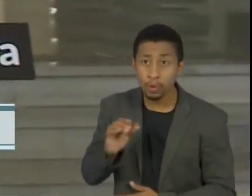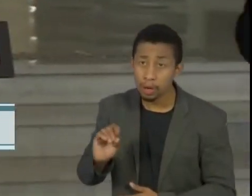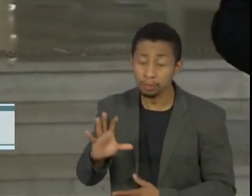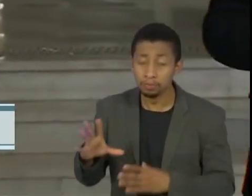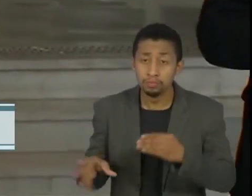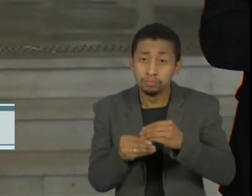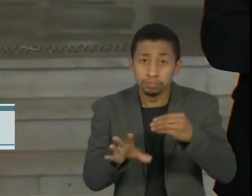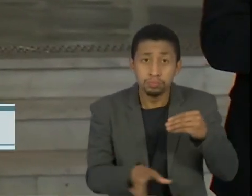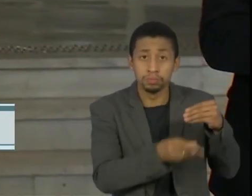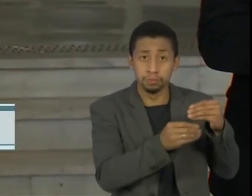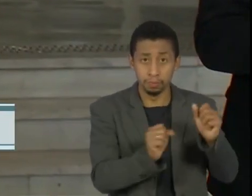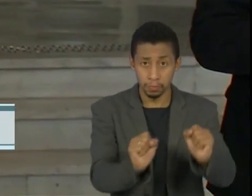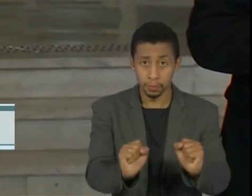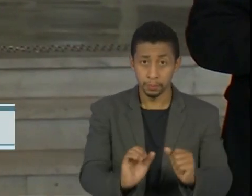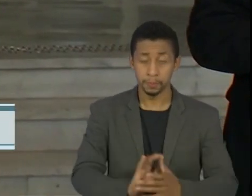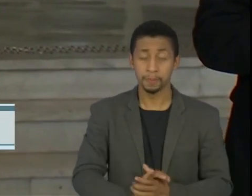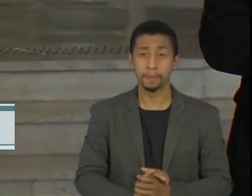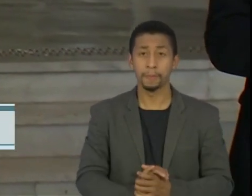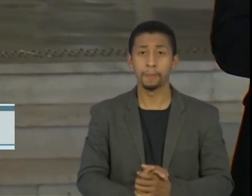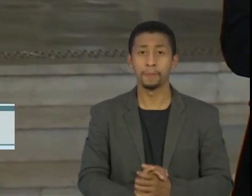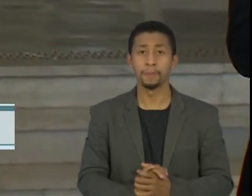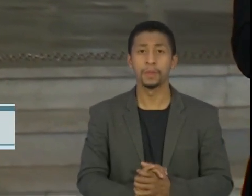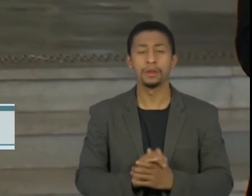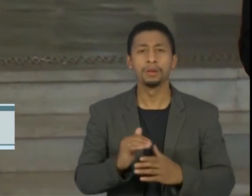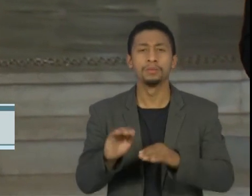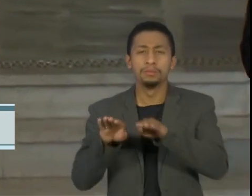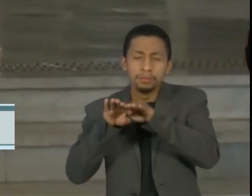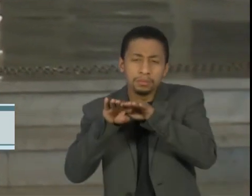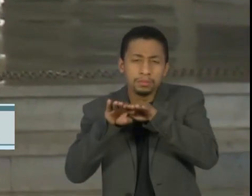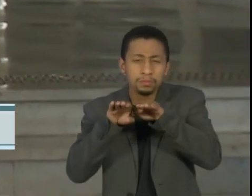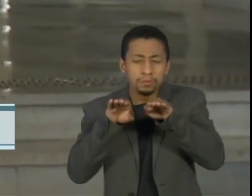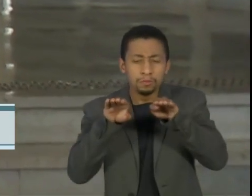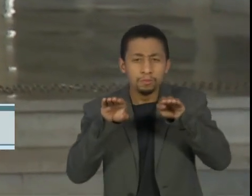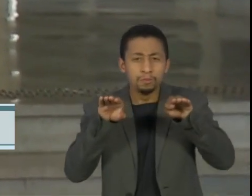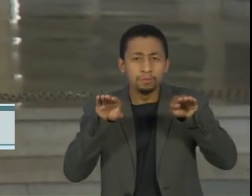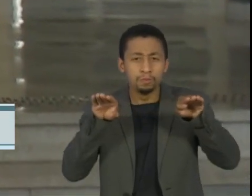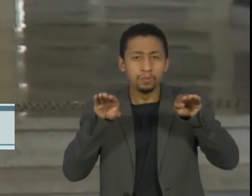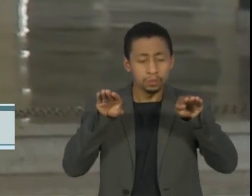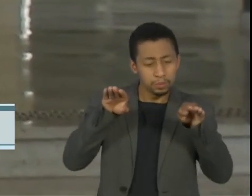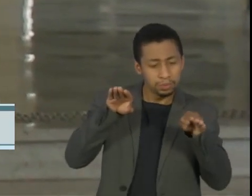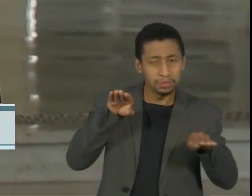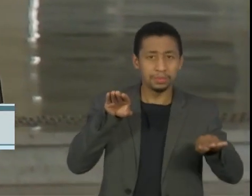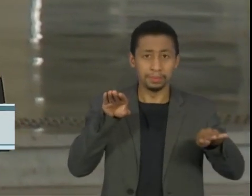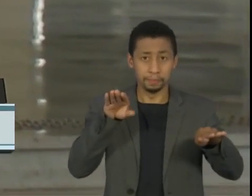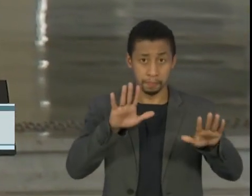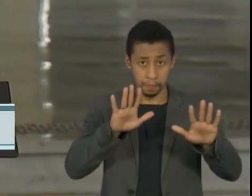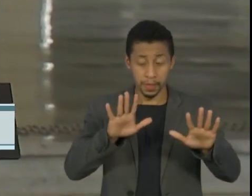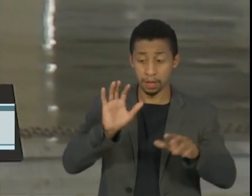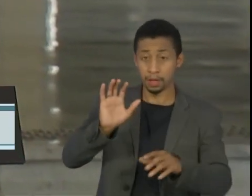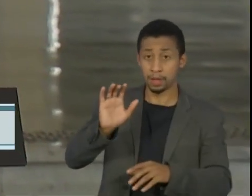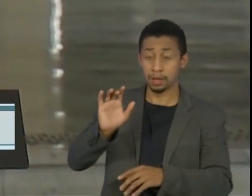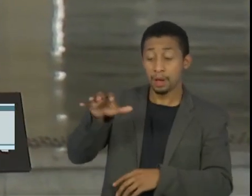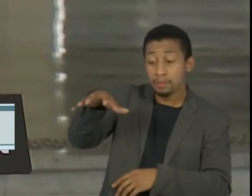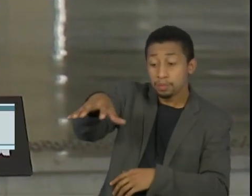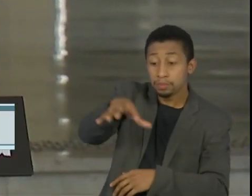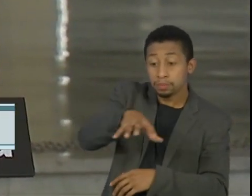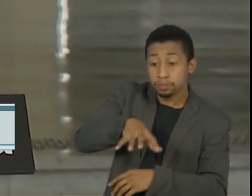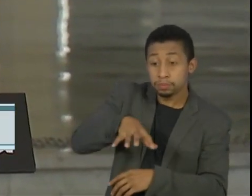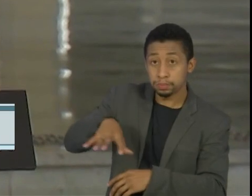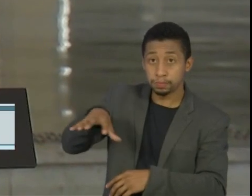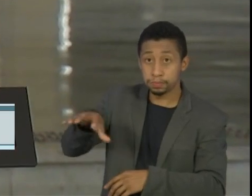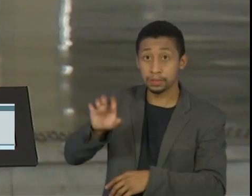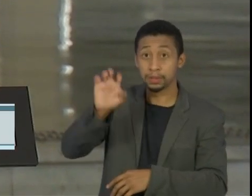complemente. Pois não. Em relação ao platô, nós temos algumas regiões de São Paulo, principalmente a